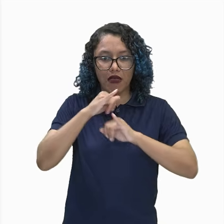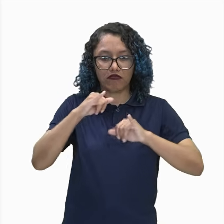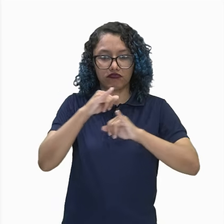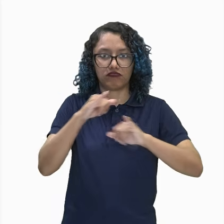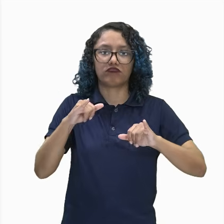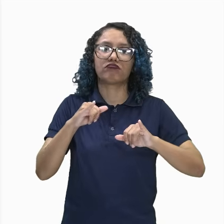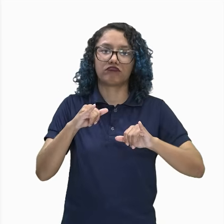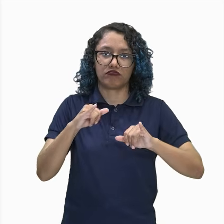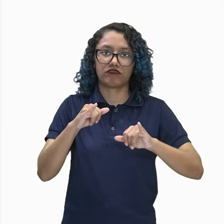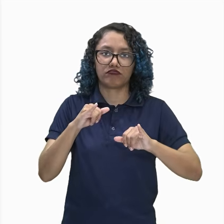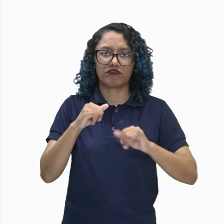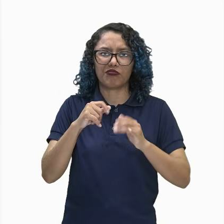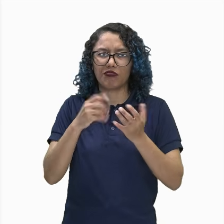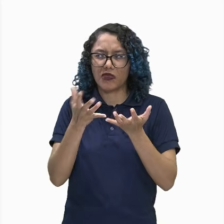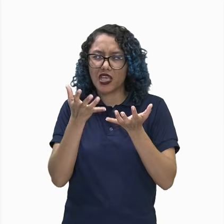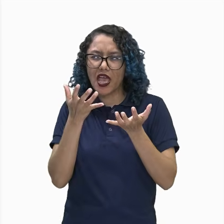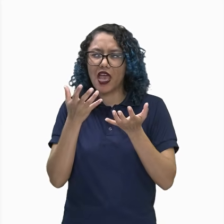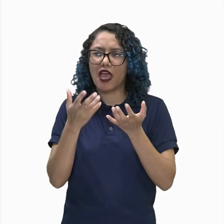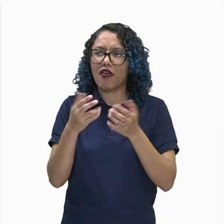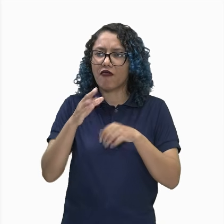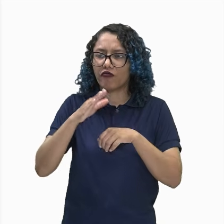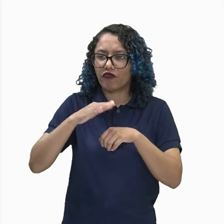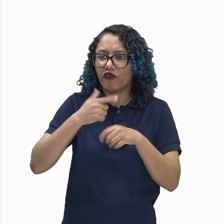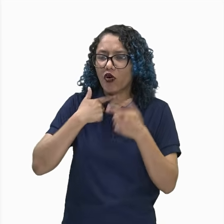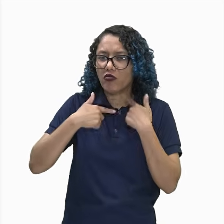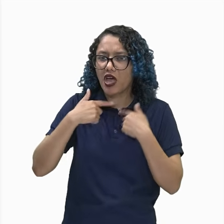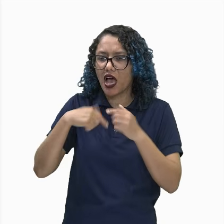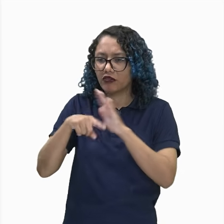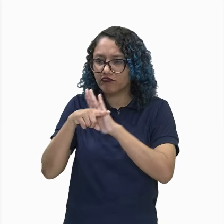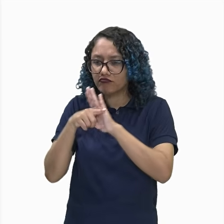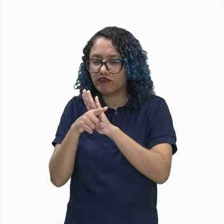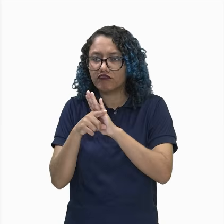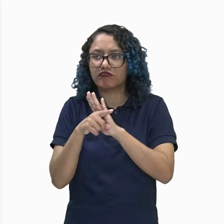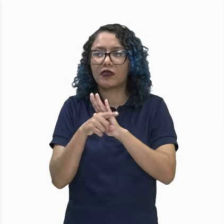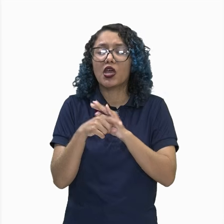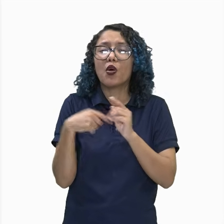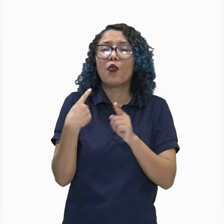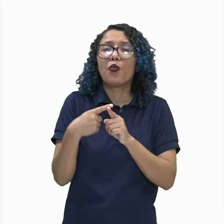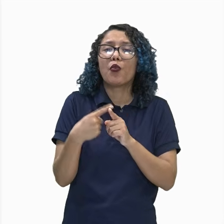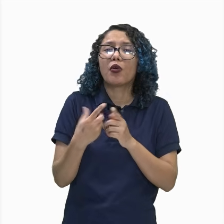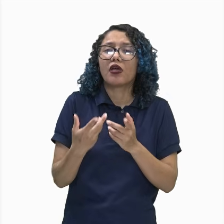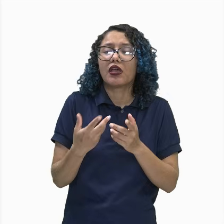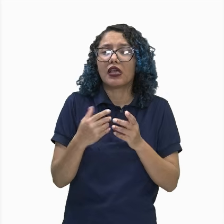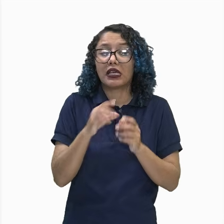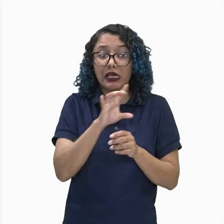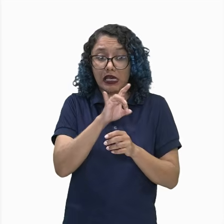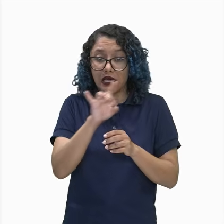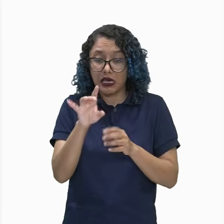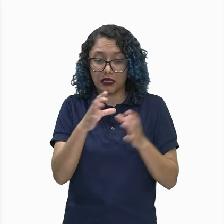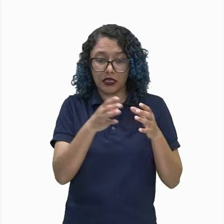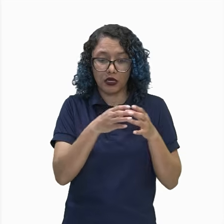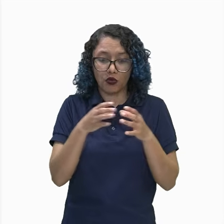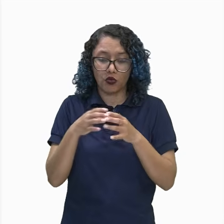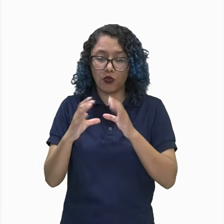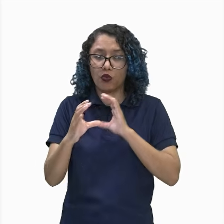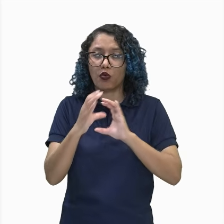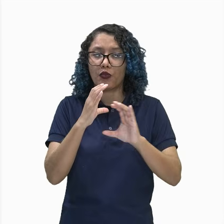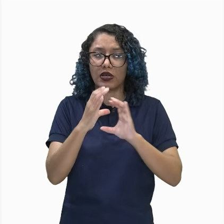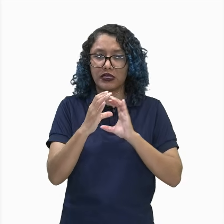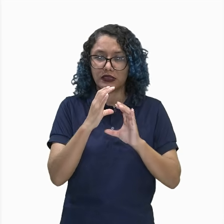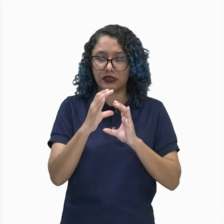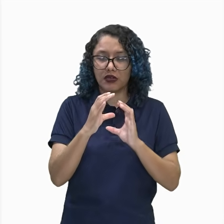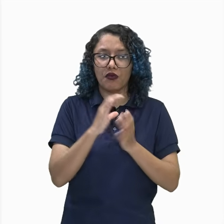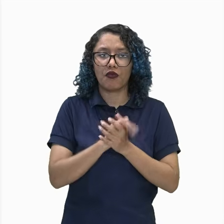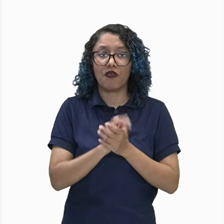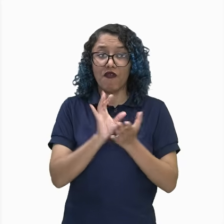ser investigado. Ora, porque para cada grupo de comunicação existem fatos que,